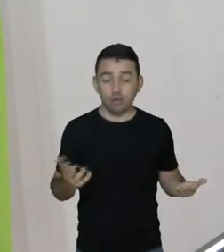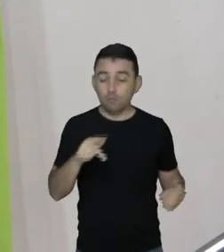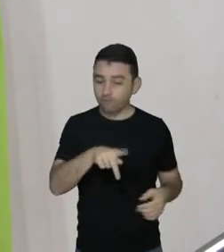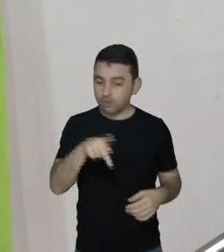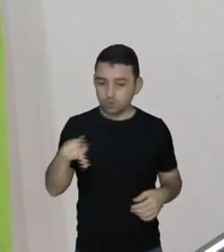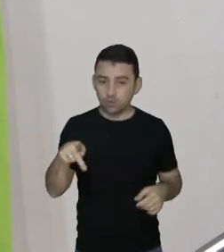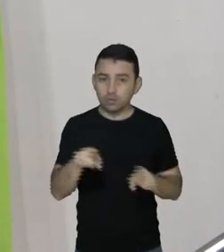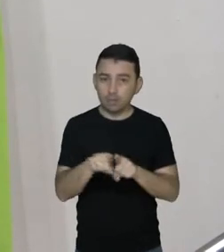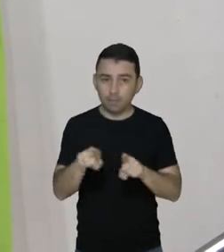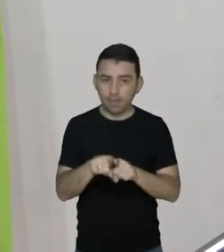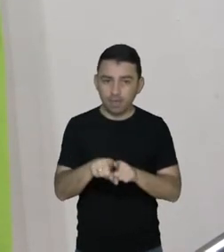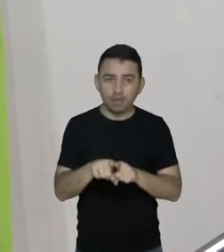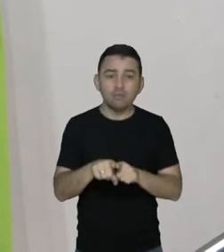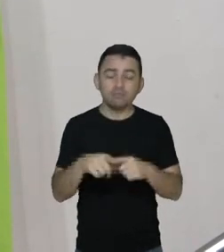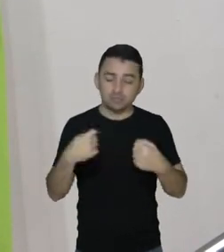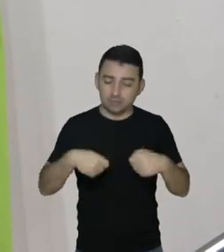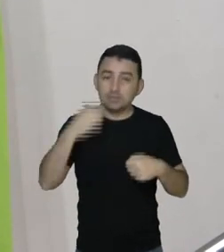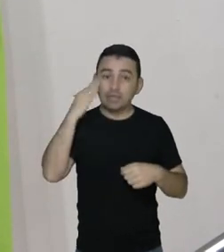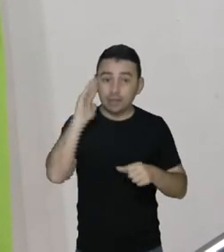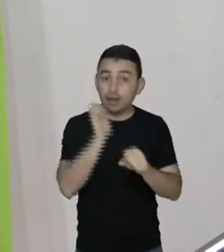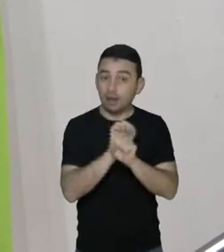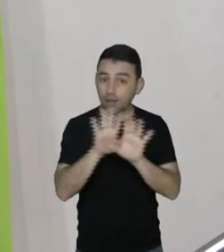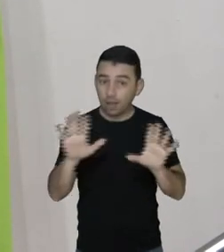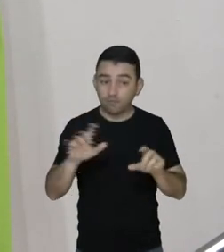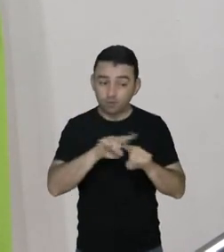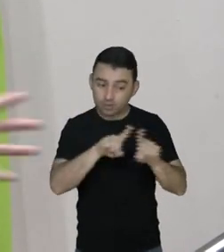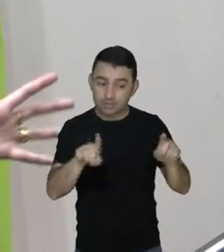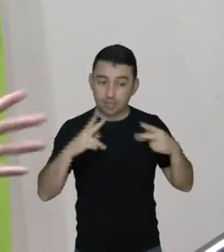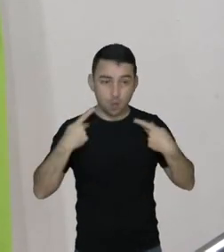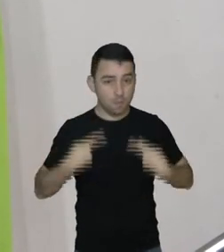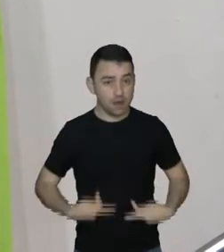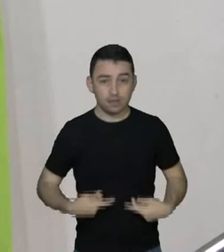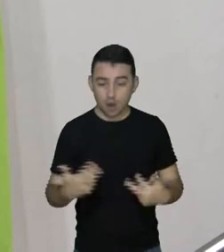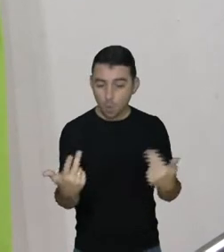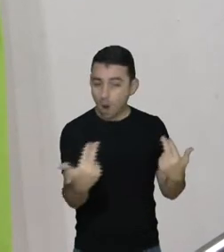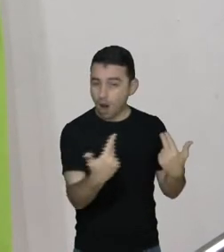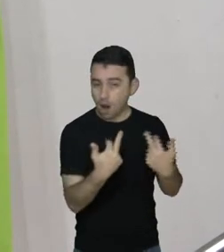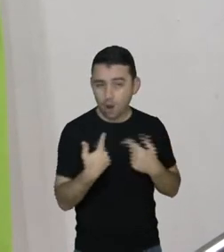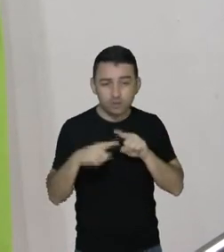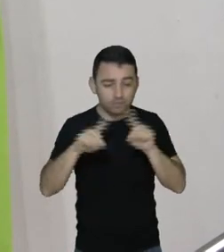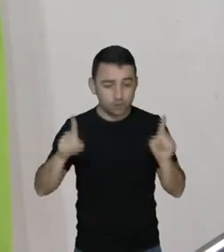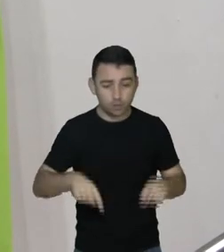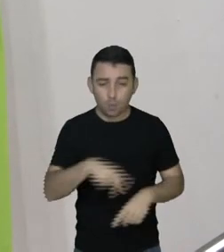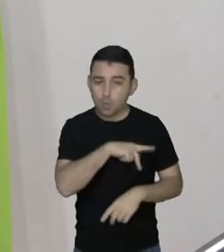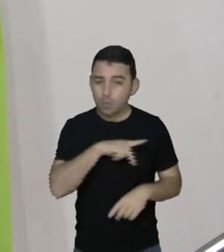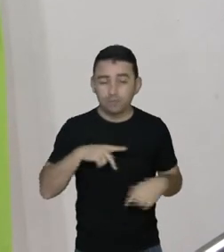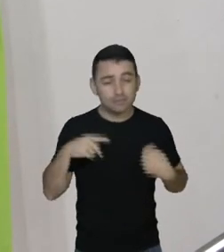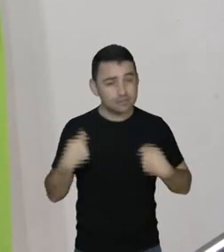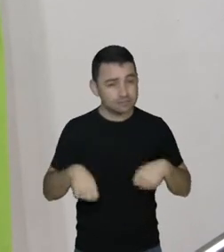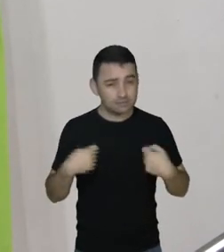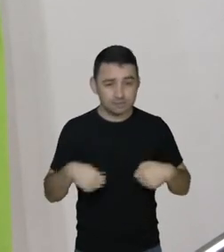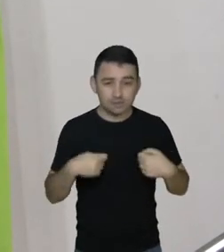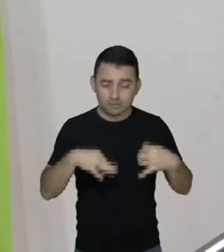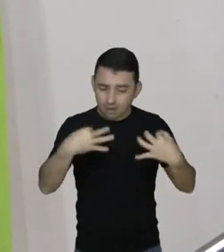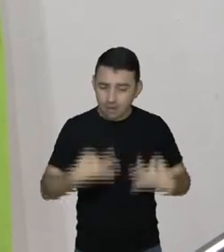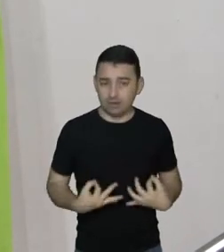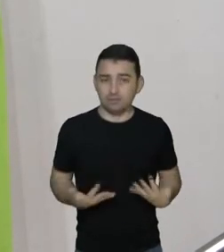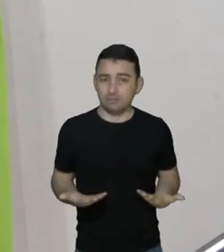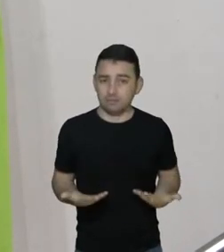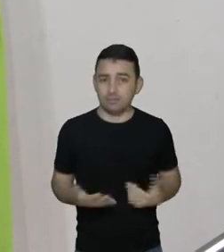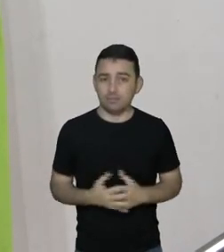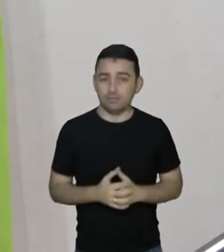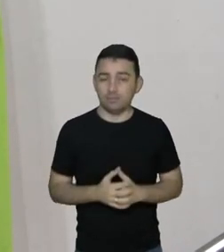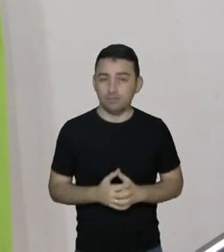são inimputáveis. Né? Os senhores são seres humanos, como todos os outros servidores públicos. Têm que responder pelos seus atos. Então, para